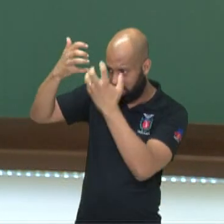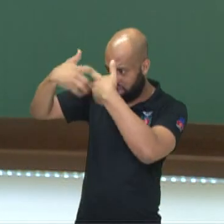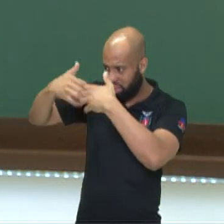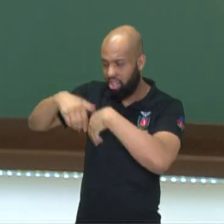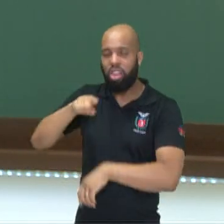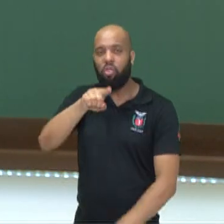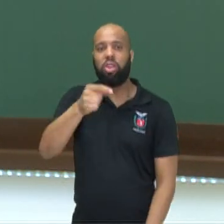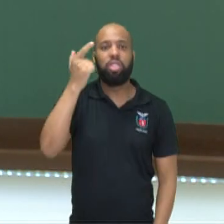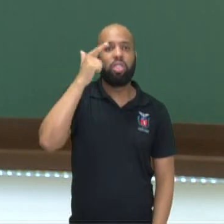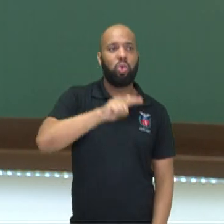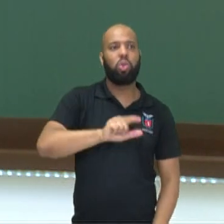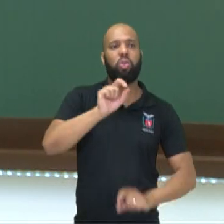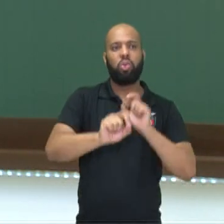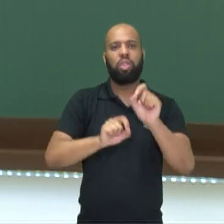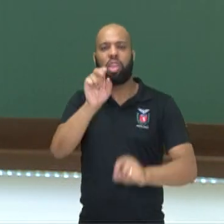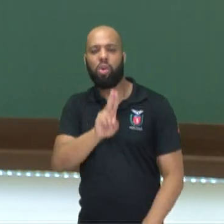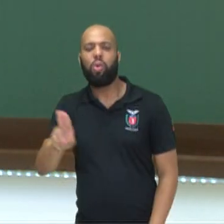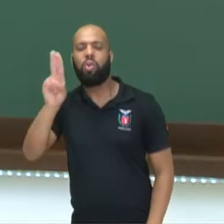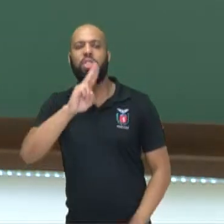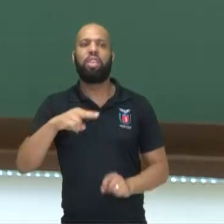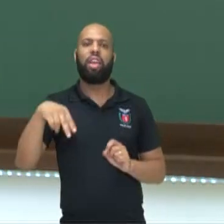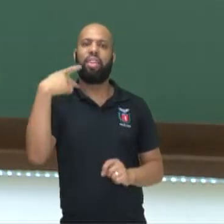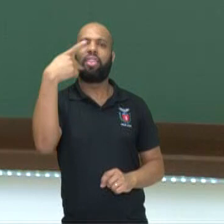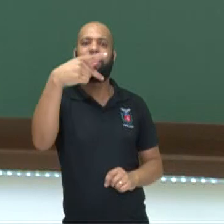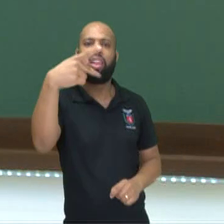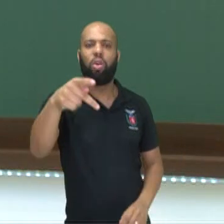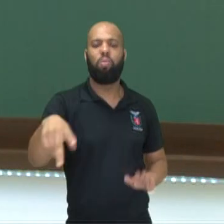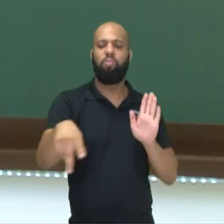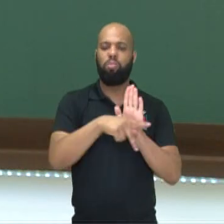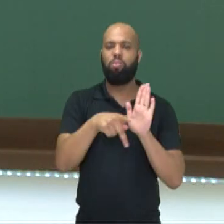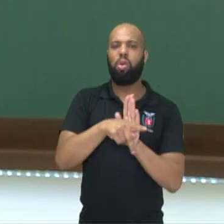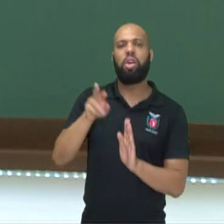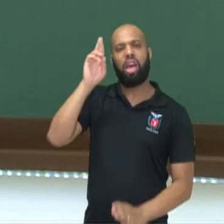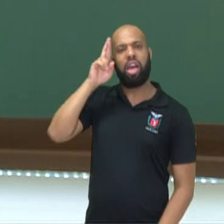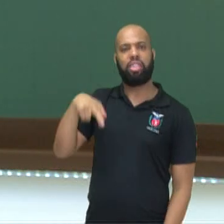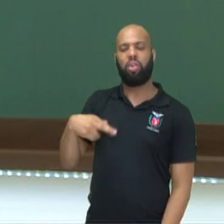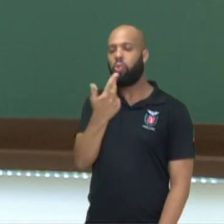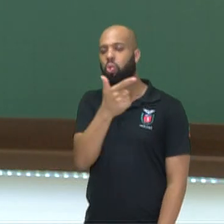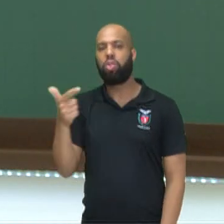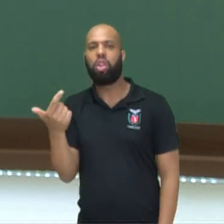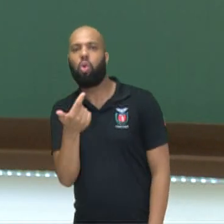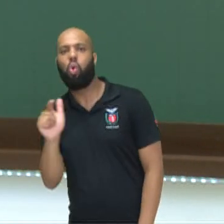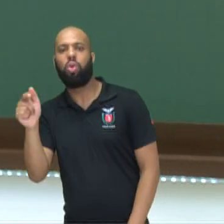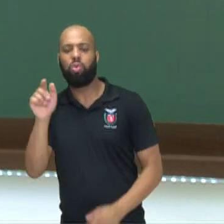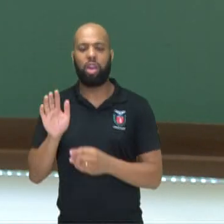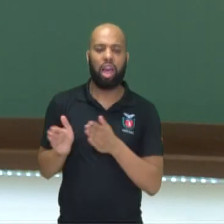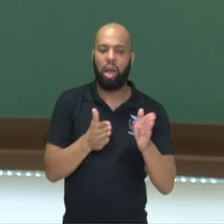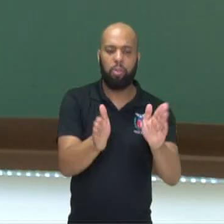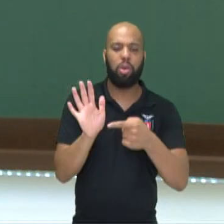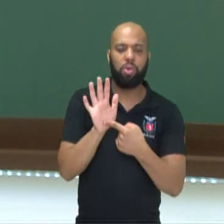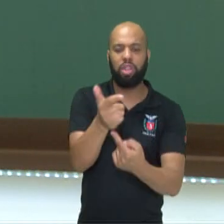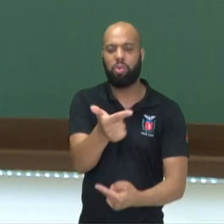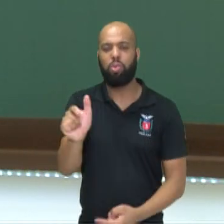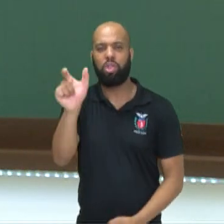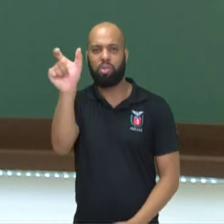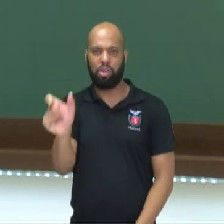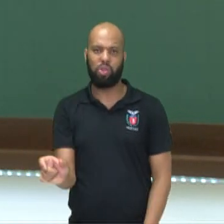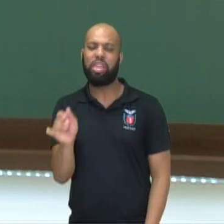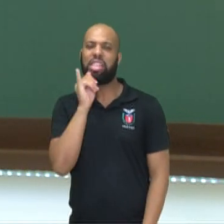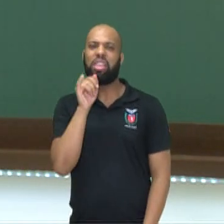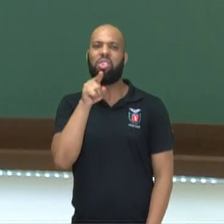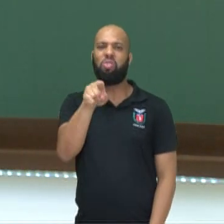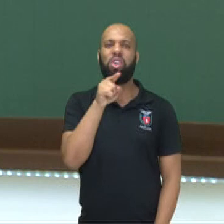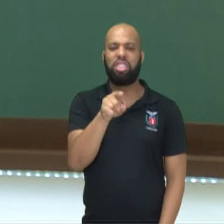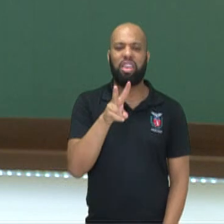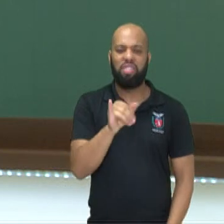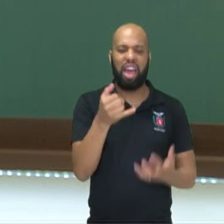você servir-se da sua própria razão sem a direção de outra pessoa. Não ser o piolho ali que vai